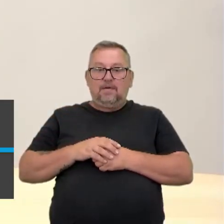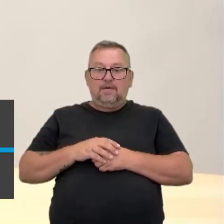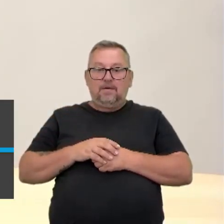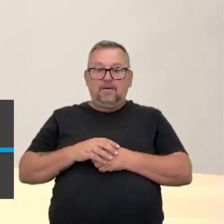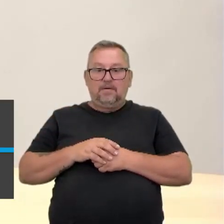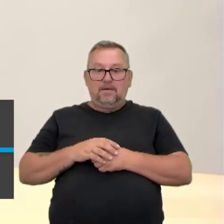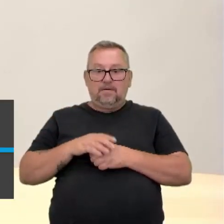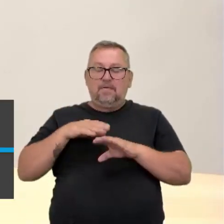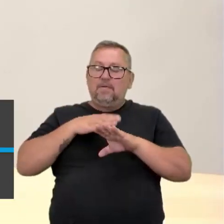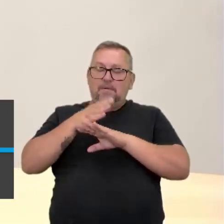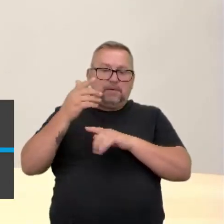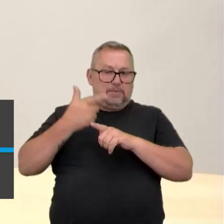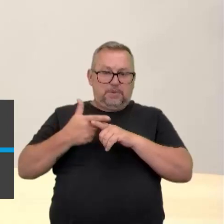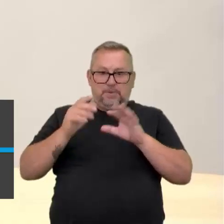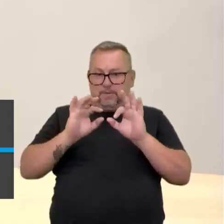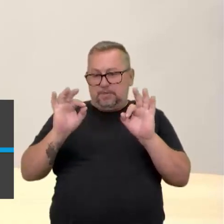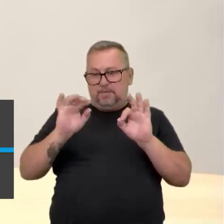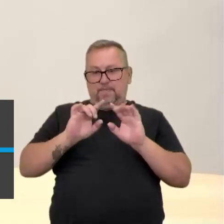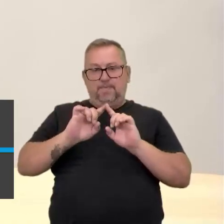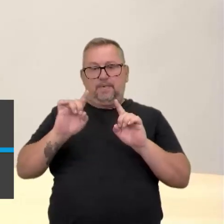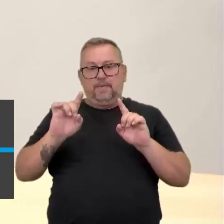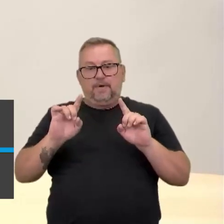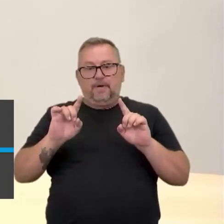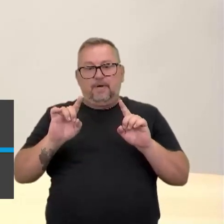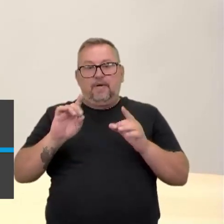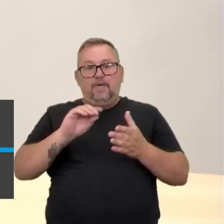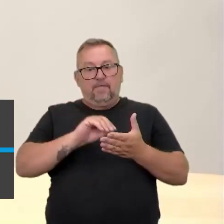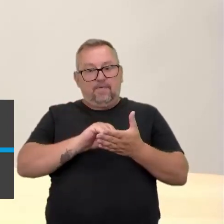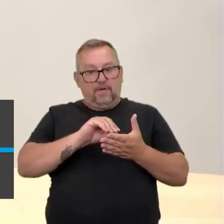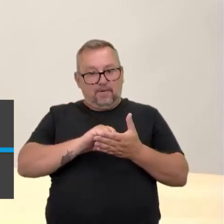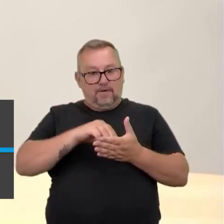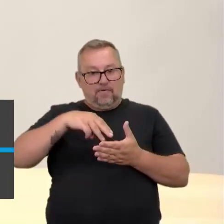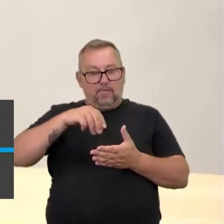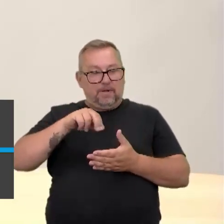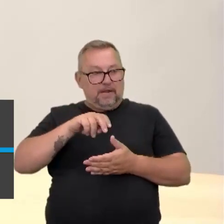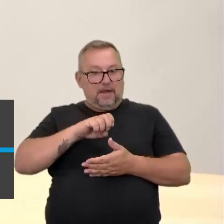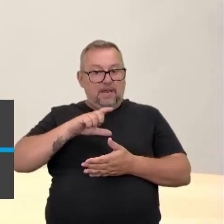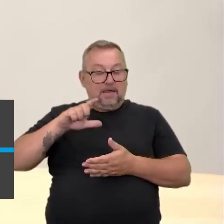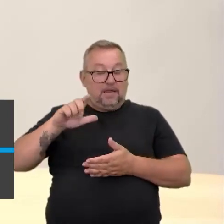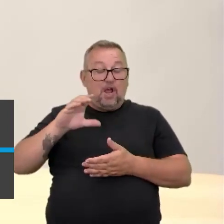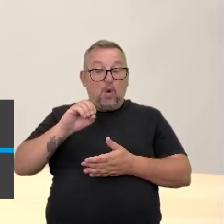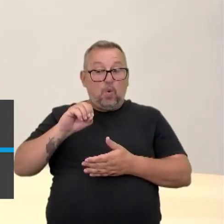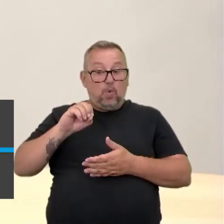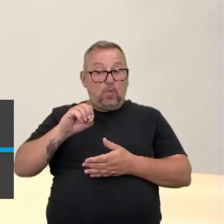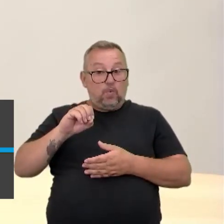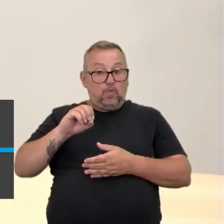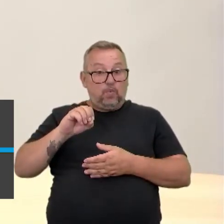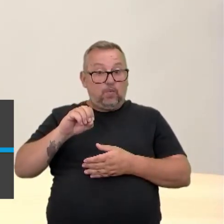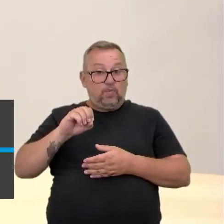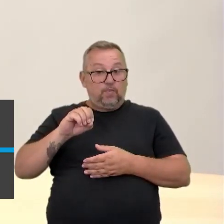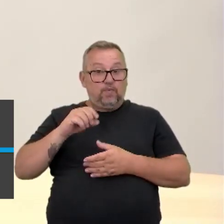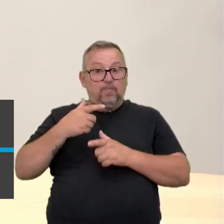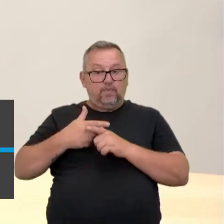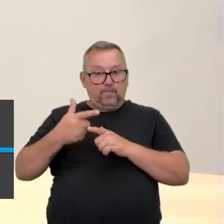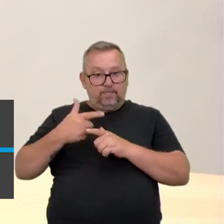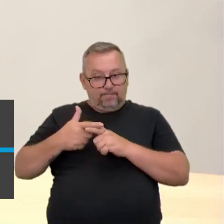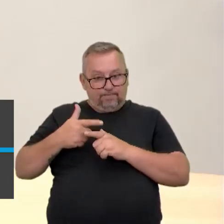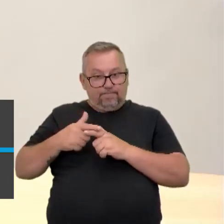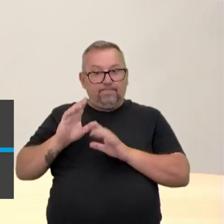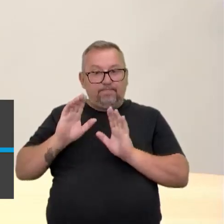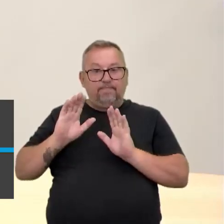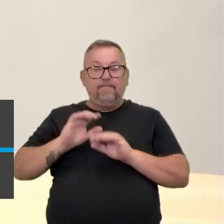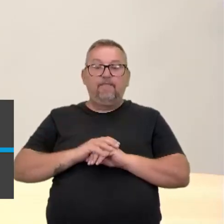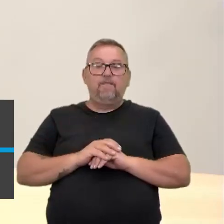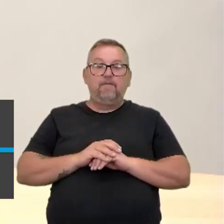Eu não vou entrar nesses problemas, enfim, mas foi por causa de mineração, não foi um problema... Foi um problema de extração